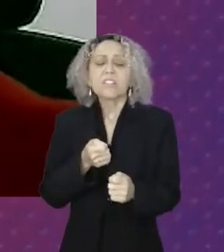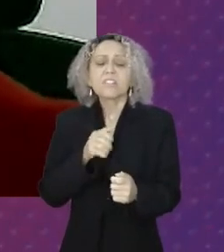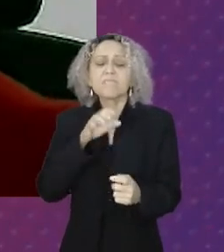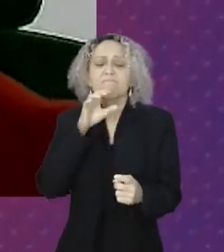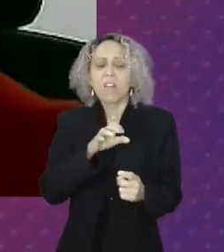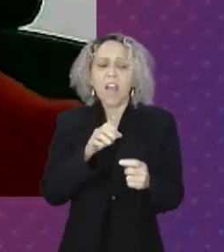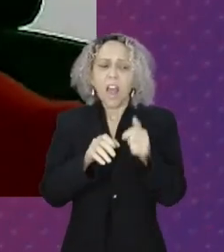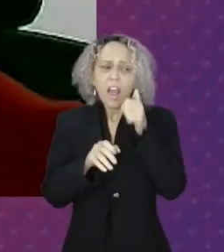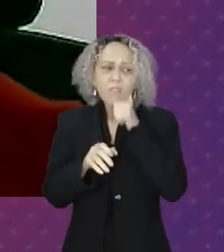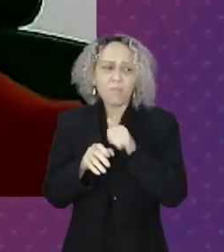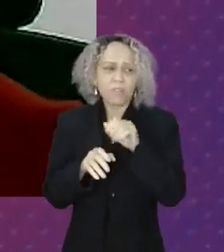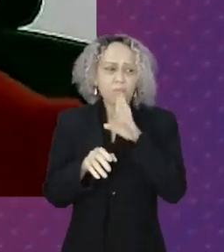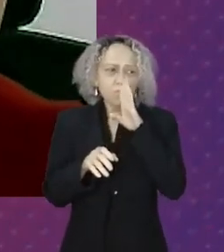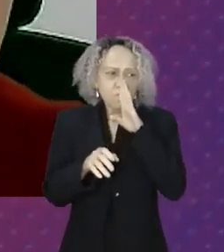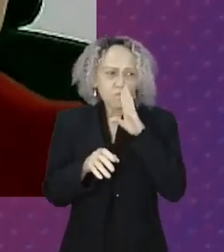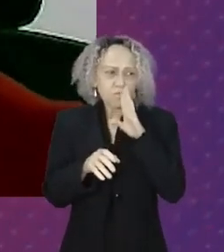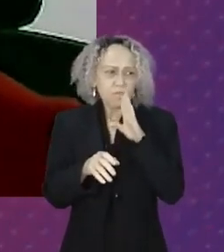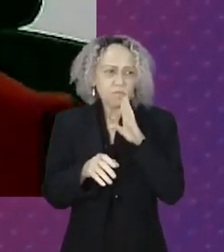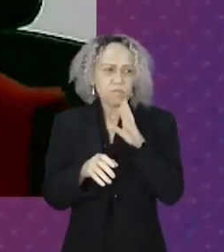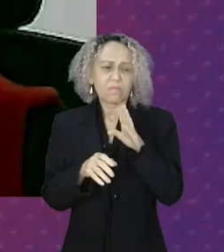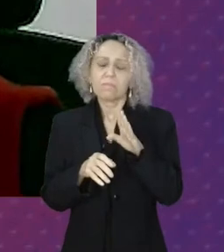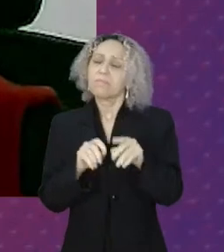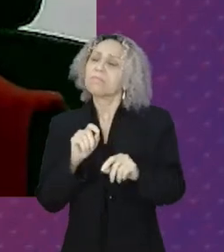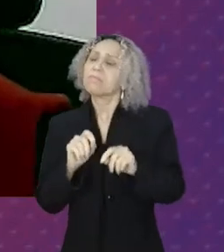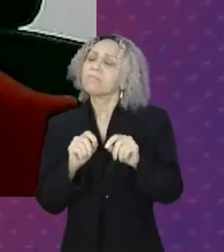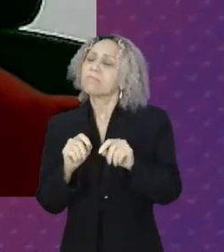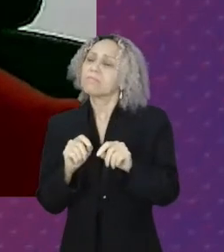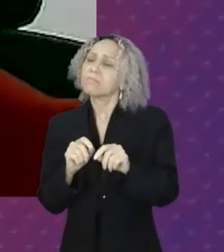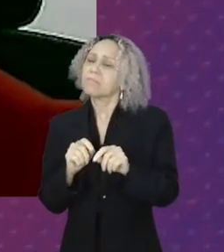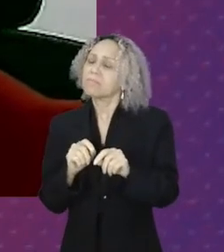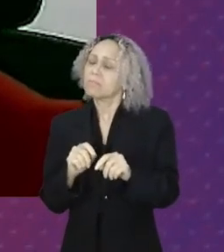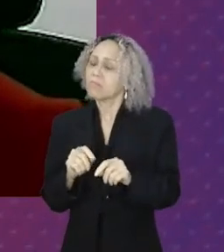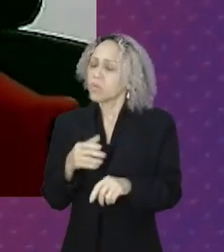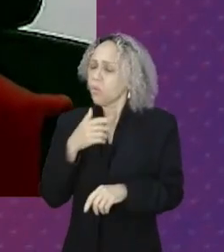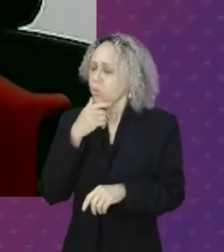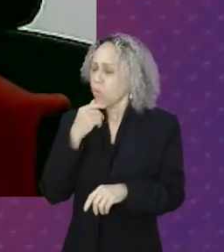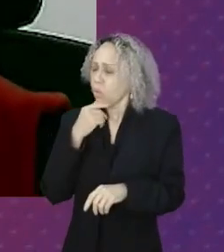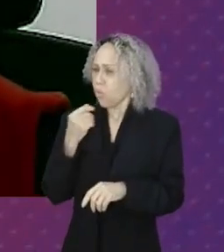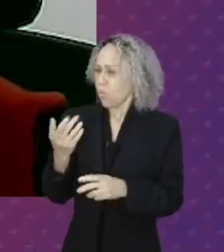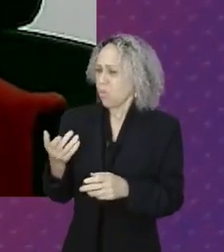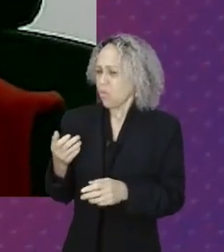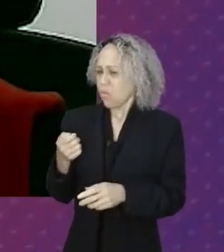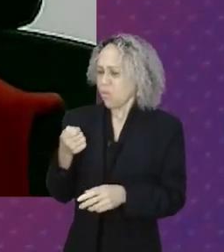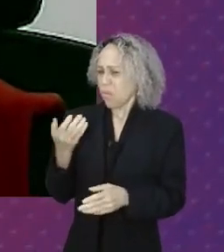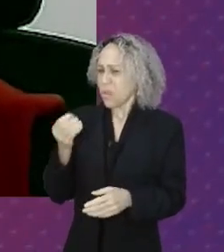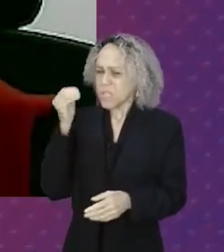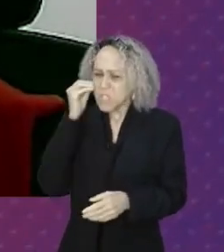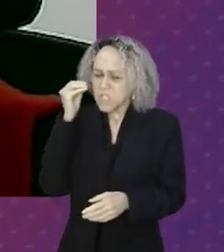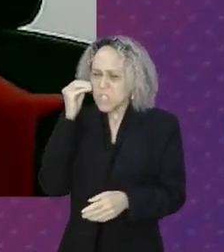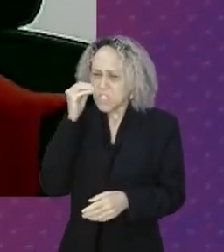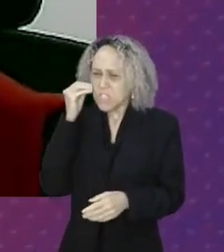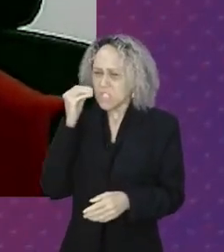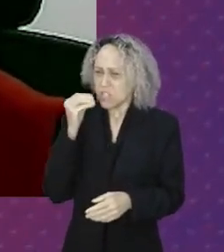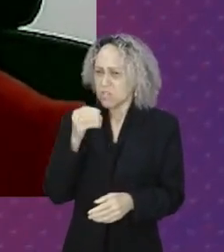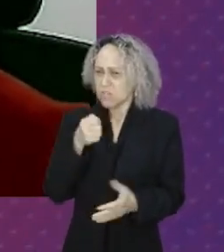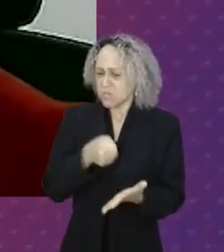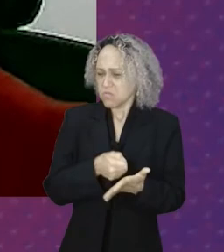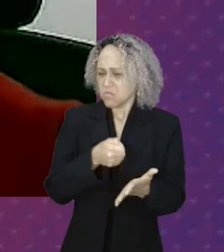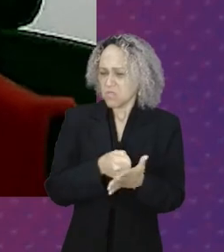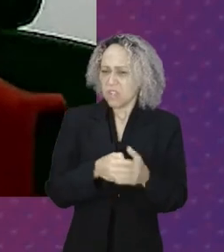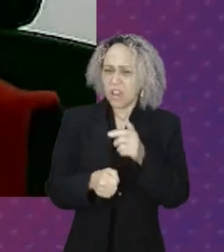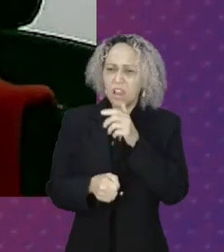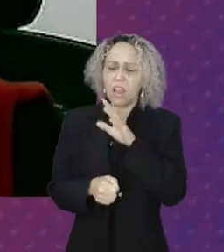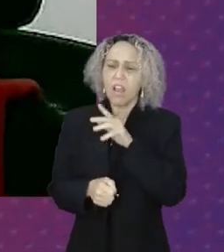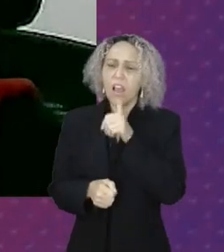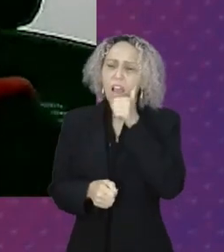isso aconteceu muitas vezes. Aliás, para dizer bem a verdade, em todos os anos da minha vereança, todas